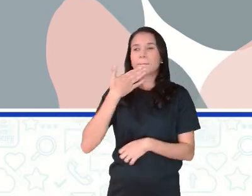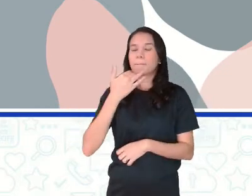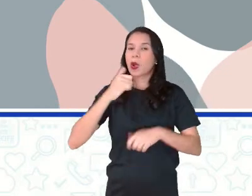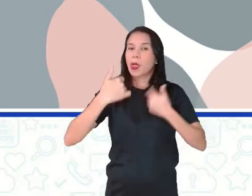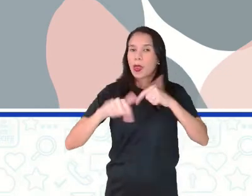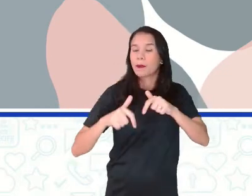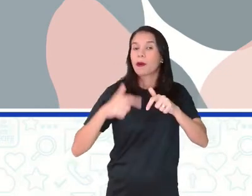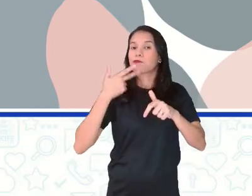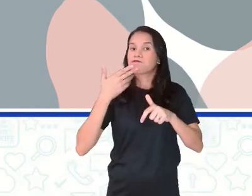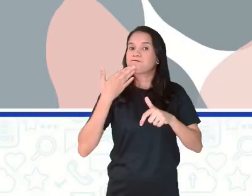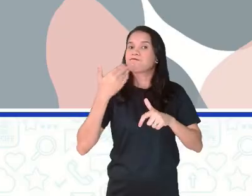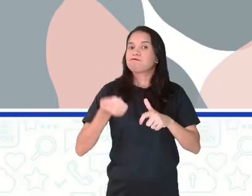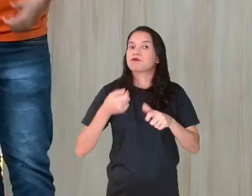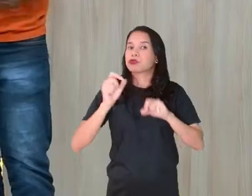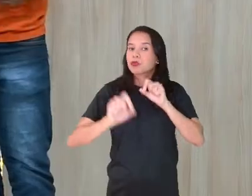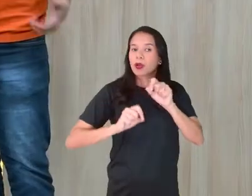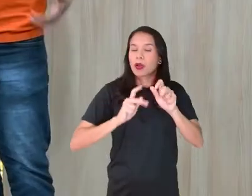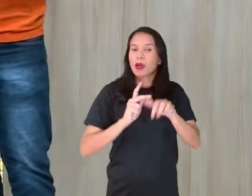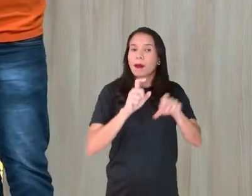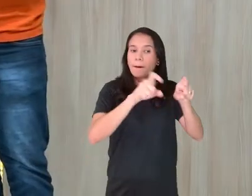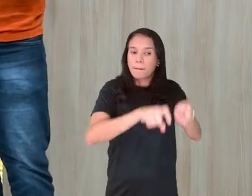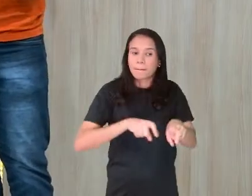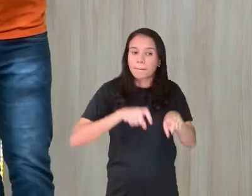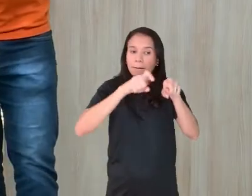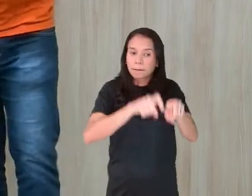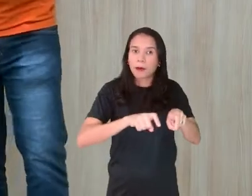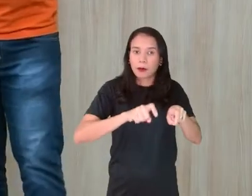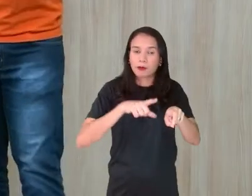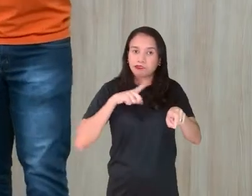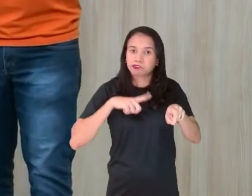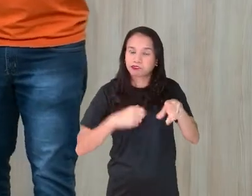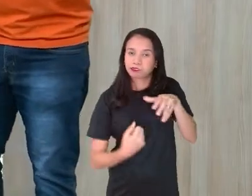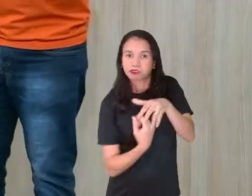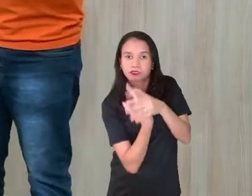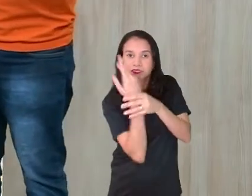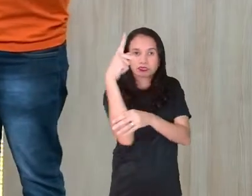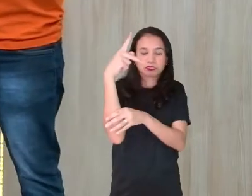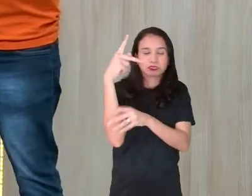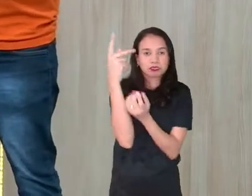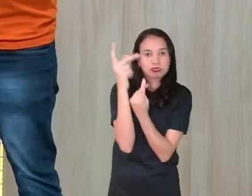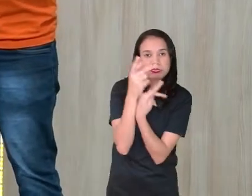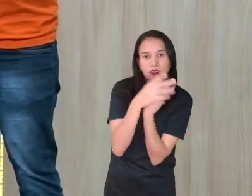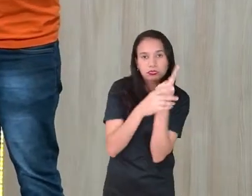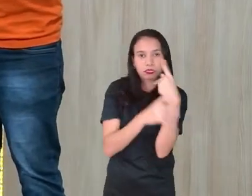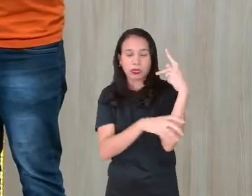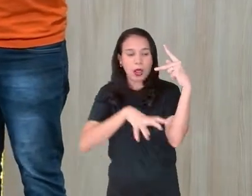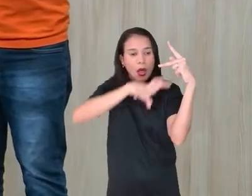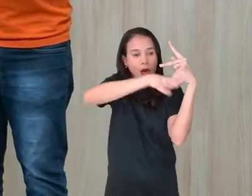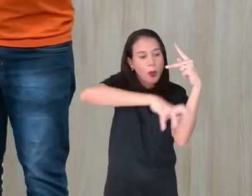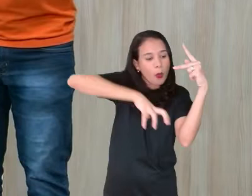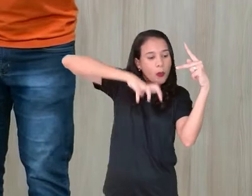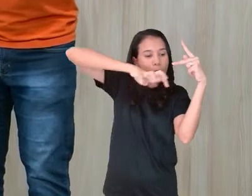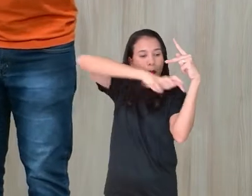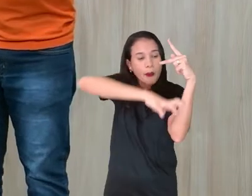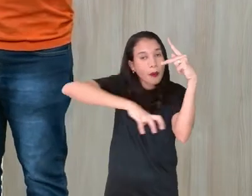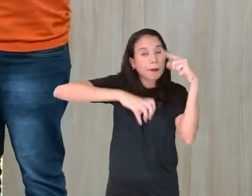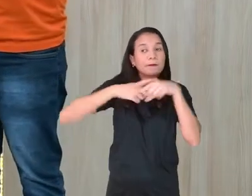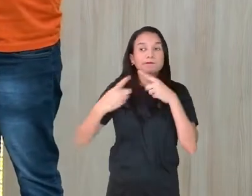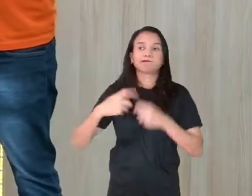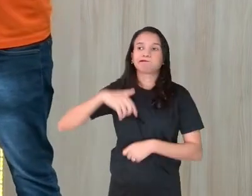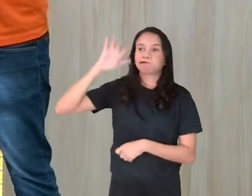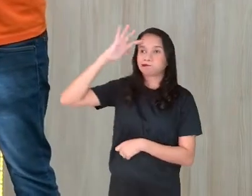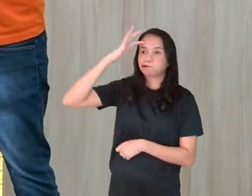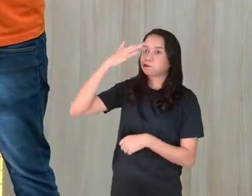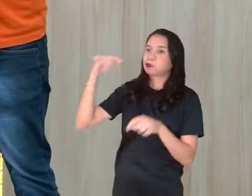favorece aí o sul do Brasil, grande plantador de grãos, tá? Grande plantador de grãos. Porém, tem outras consequências,